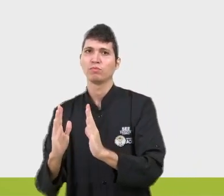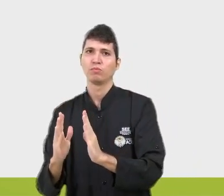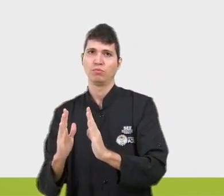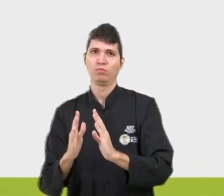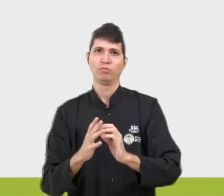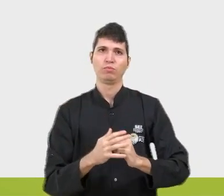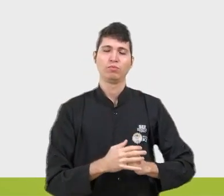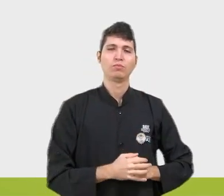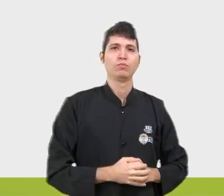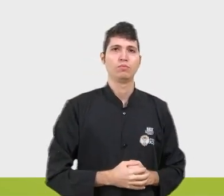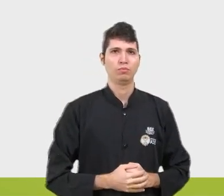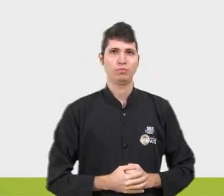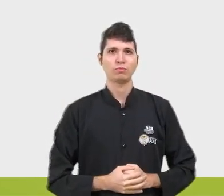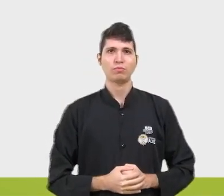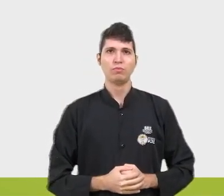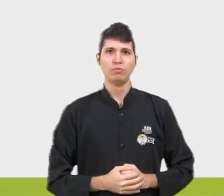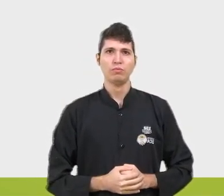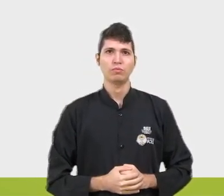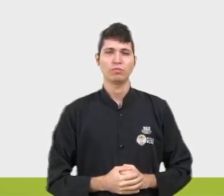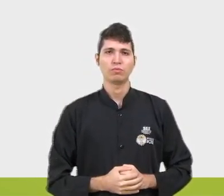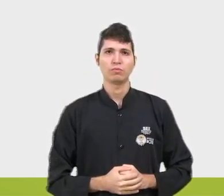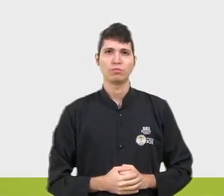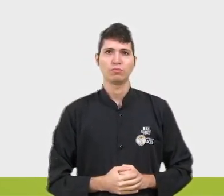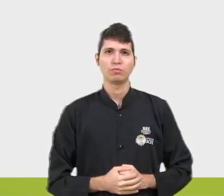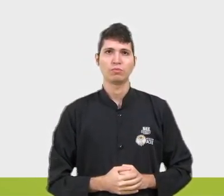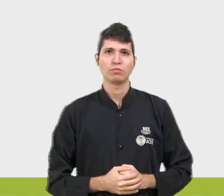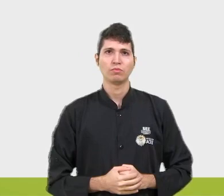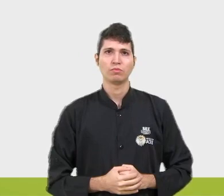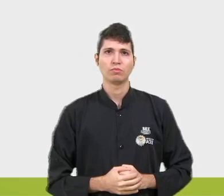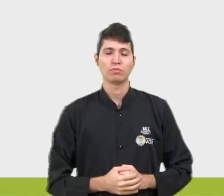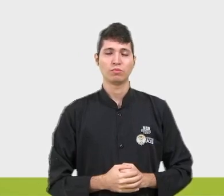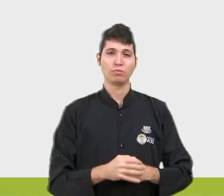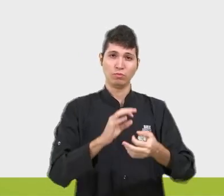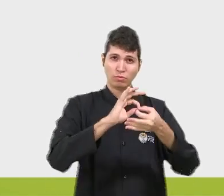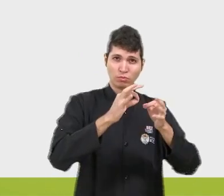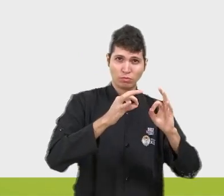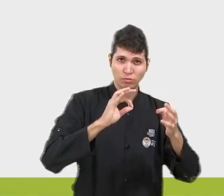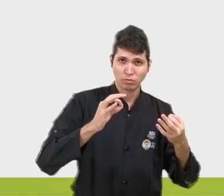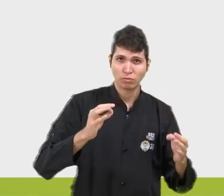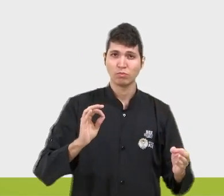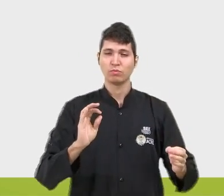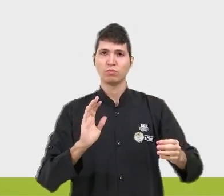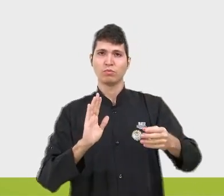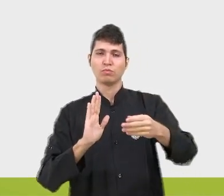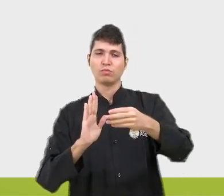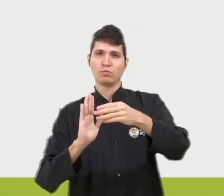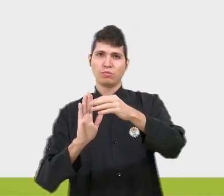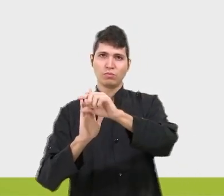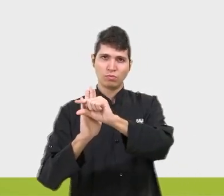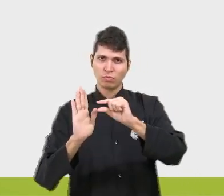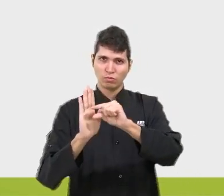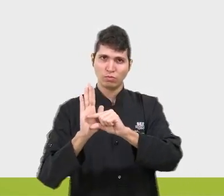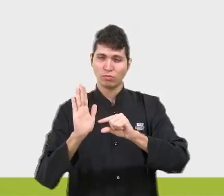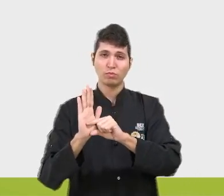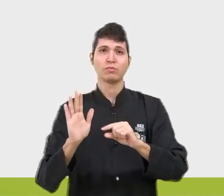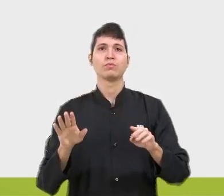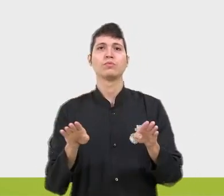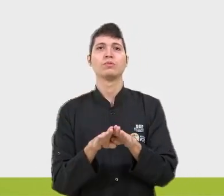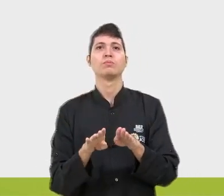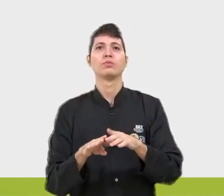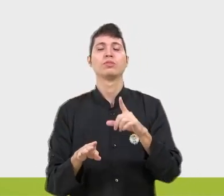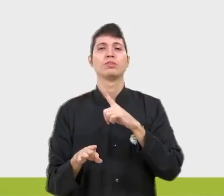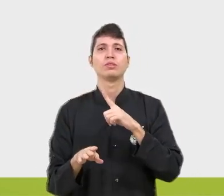Além dessas coesões, né, de interparágrafos e intraparágrafais, nós temos também,